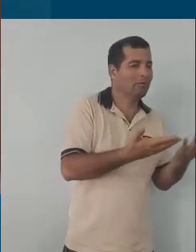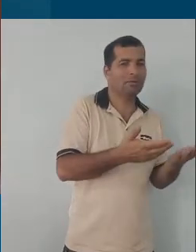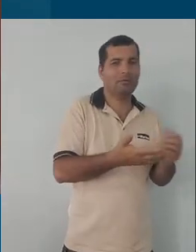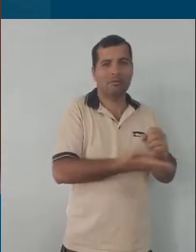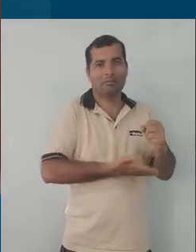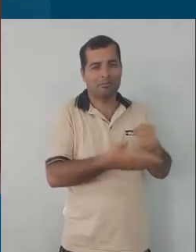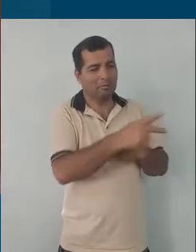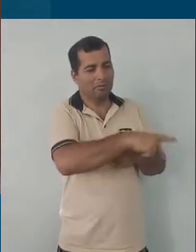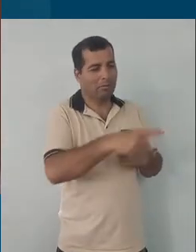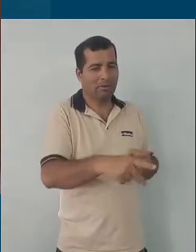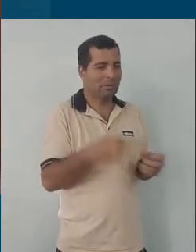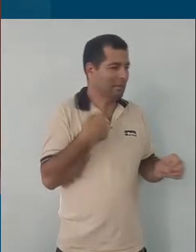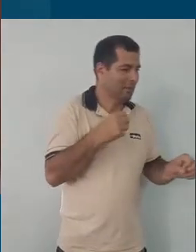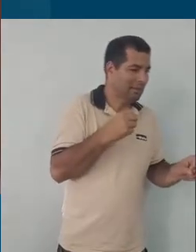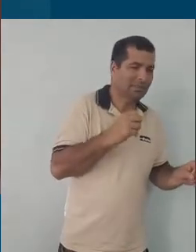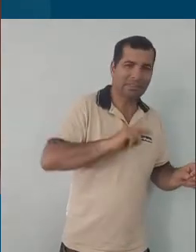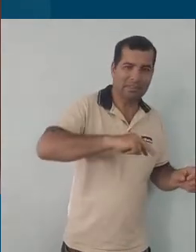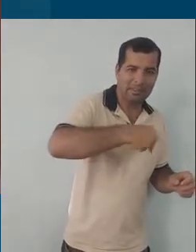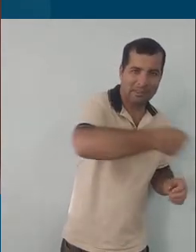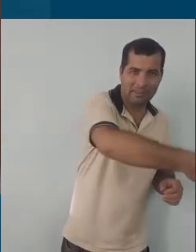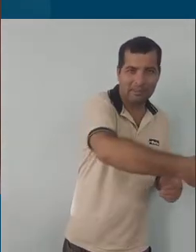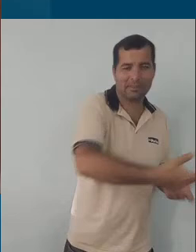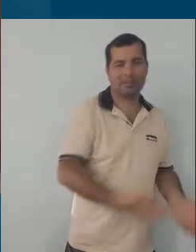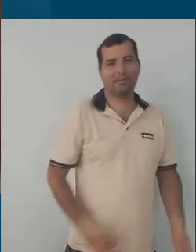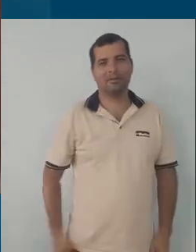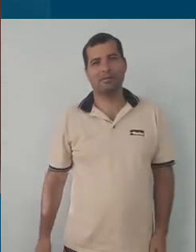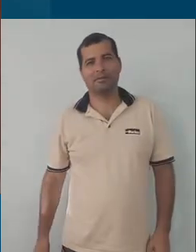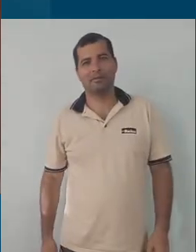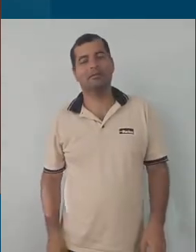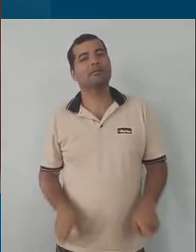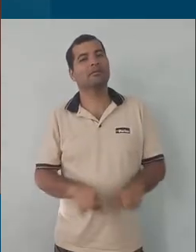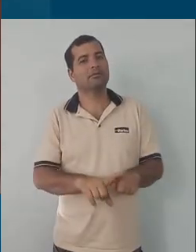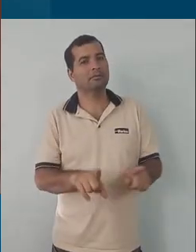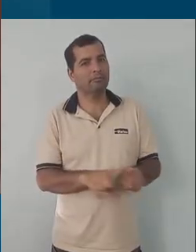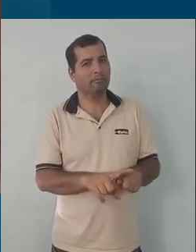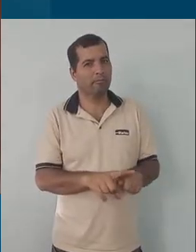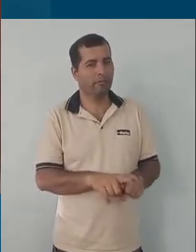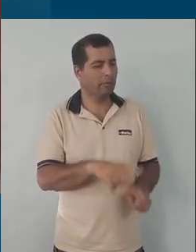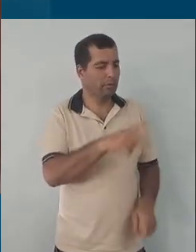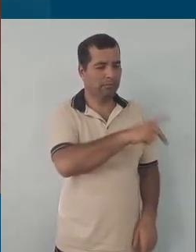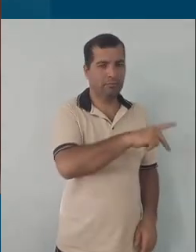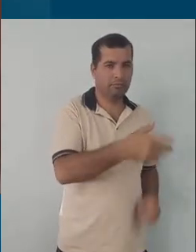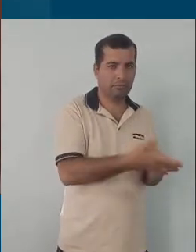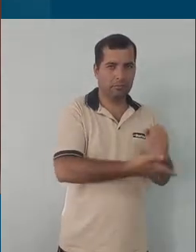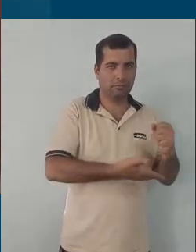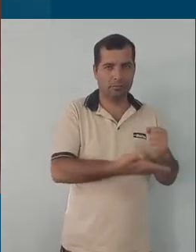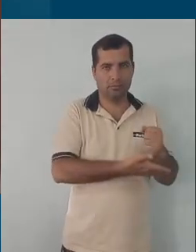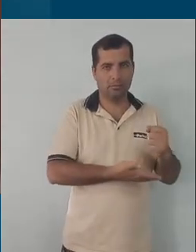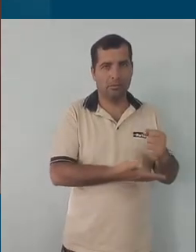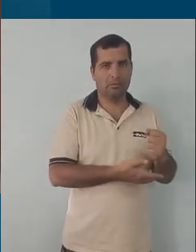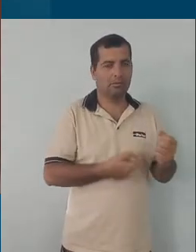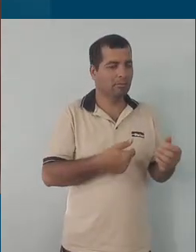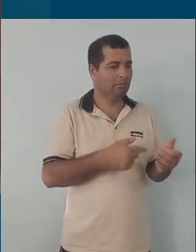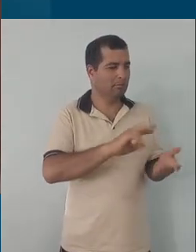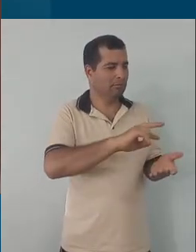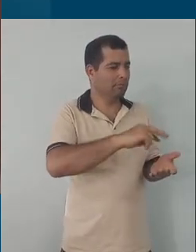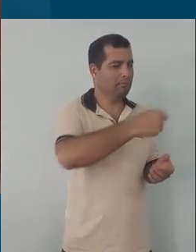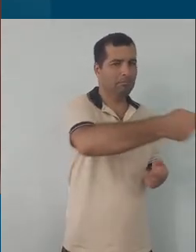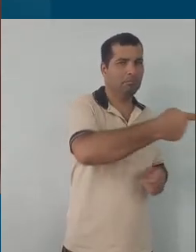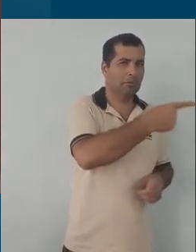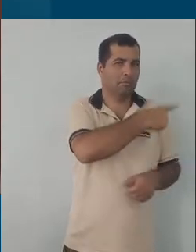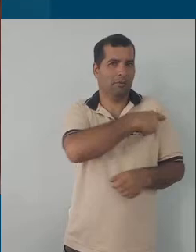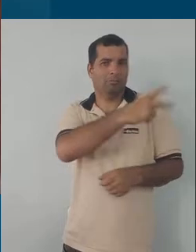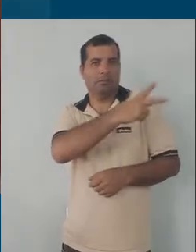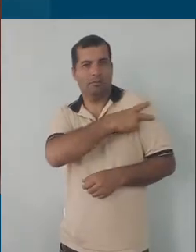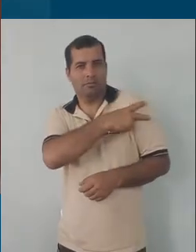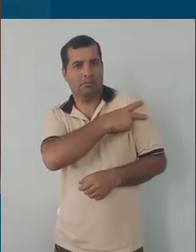passagem da educação infantil para o ensino fundamental. E, da mesma forma, o professor do ensino fundamental na passagem do primeiro para o segundo ano, do segundo